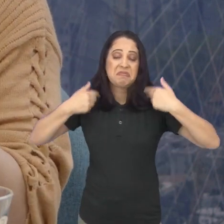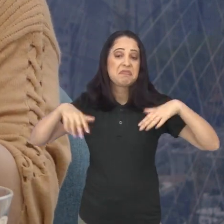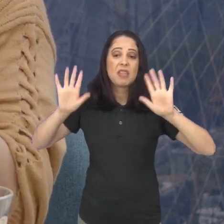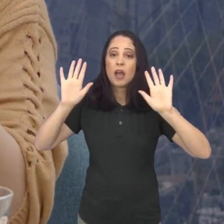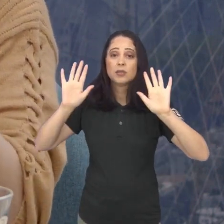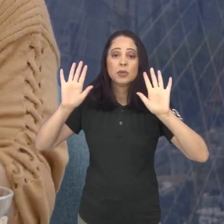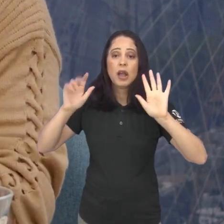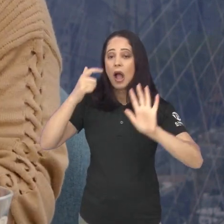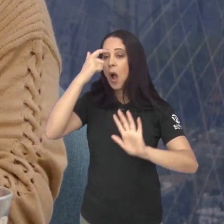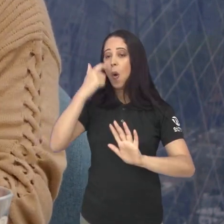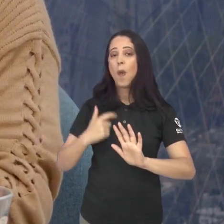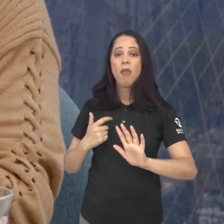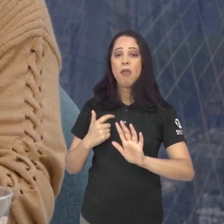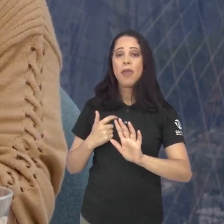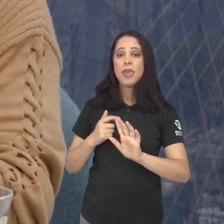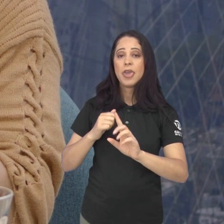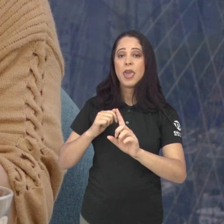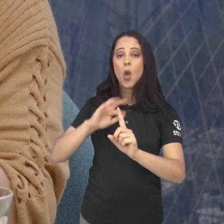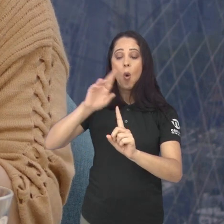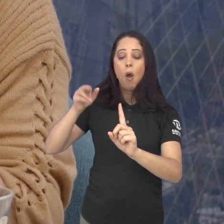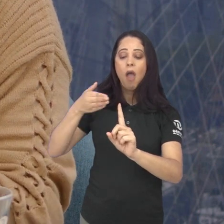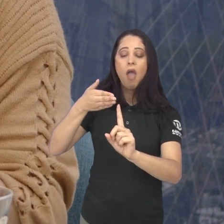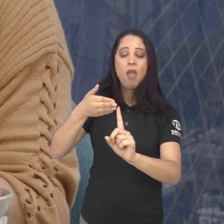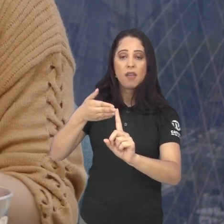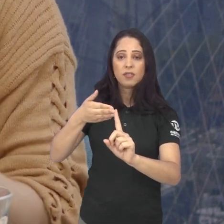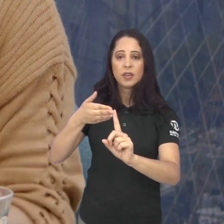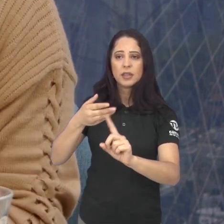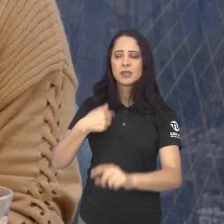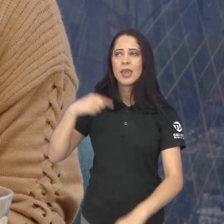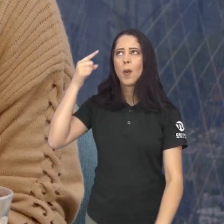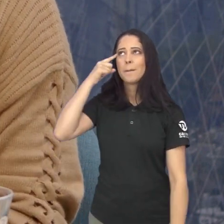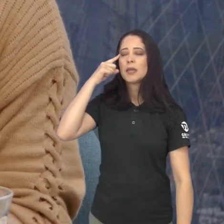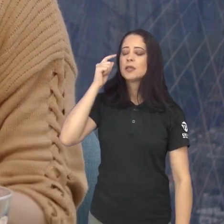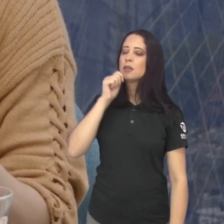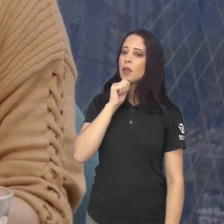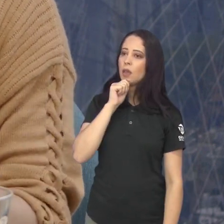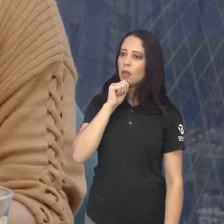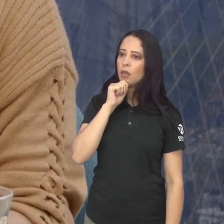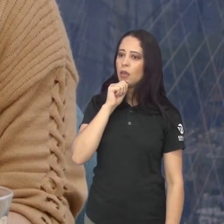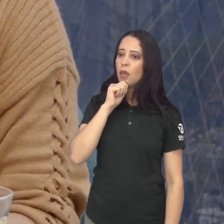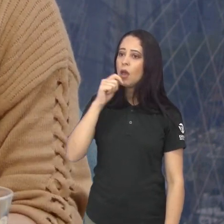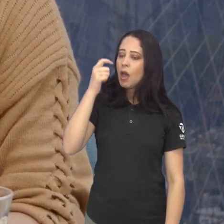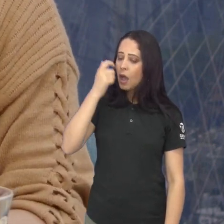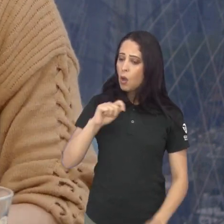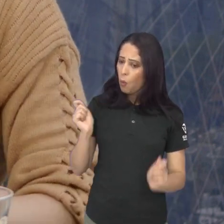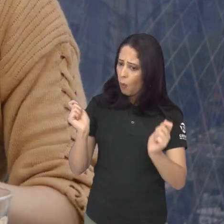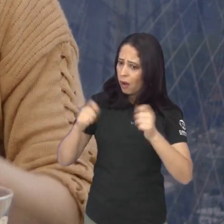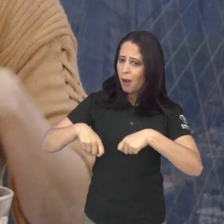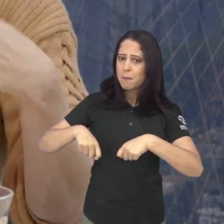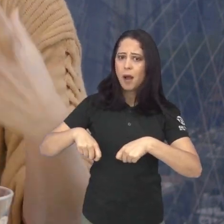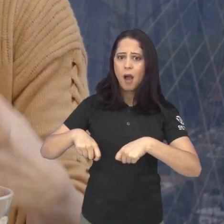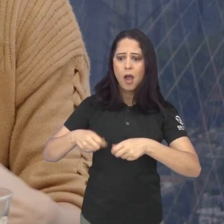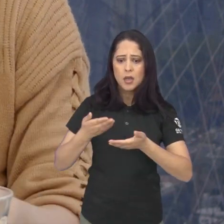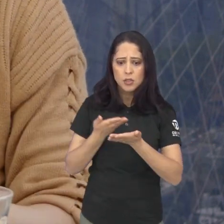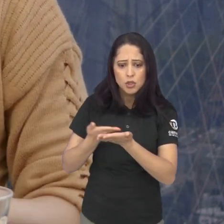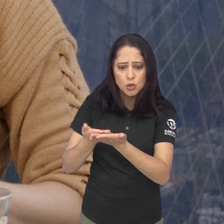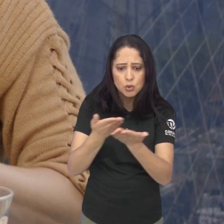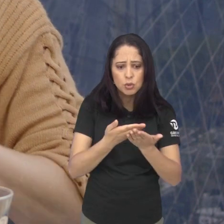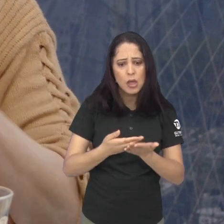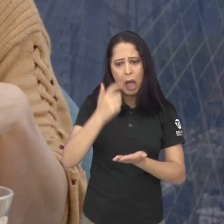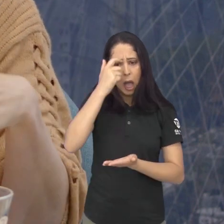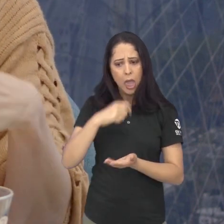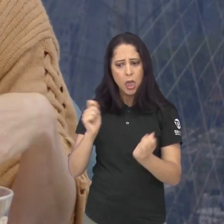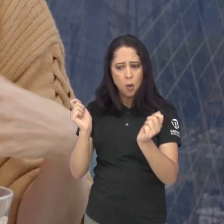naturalmente sendo uma referência. E isso me fez pensar, poxa vida, eu tenho a possibilidade de estudar, eu